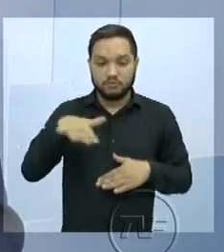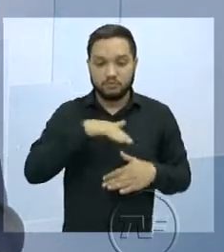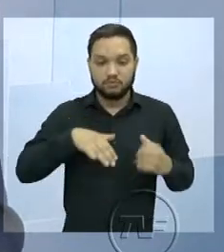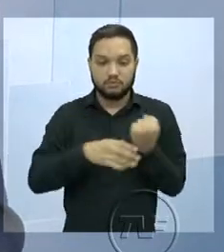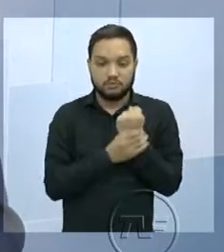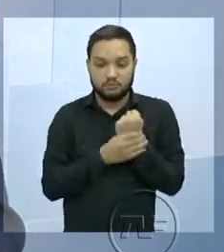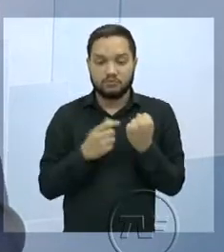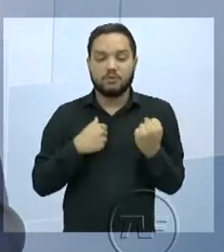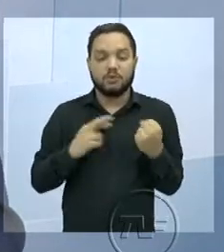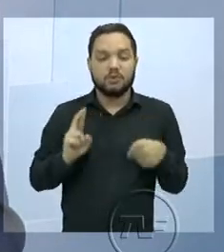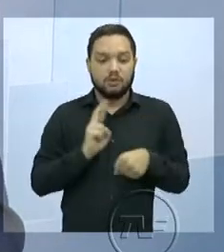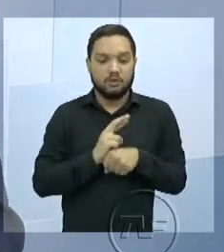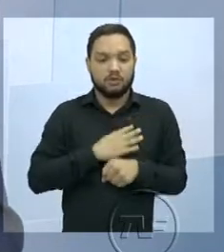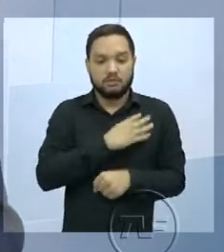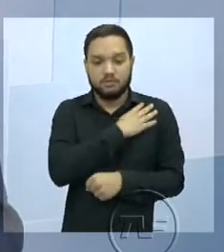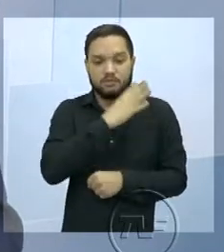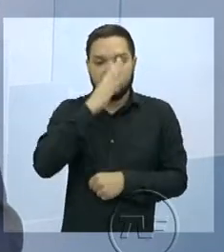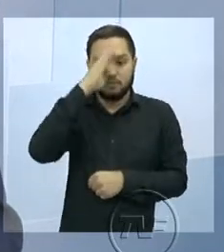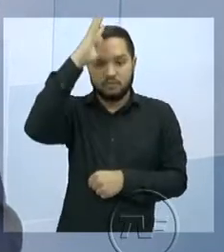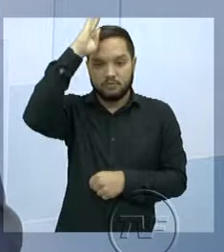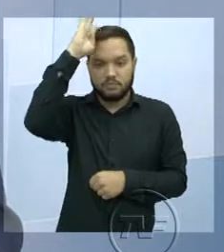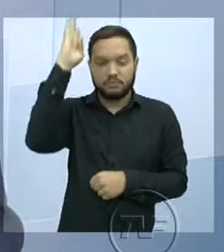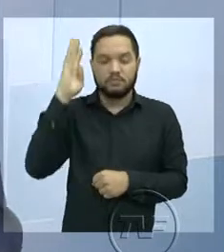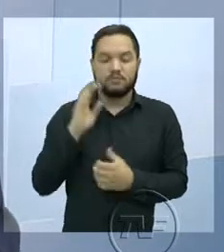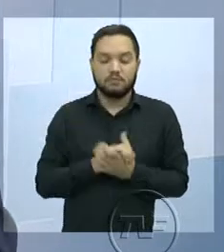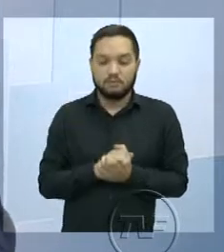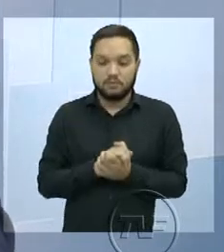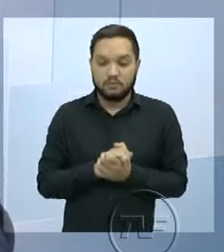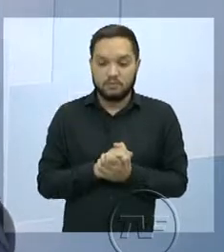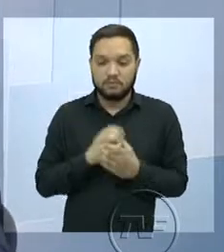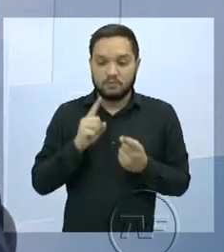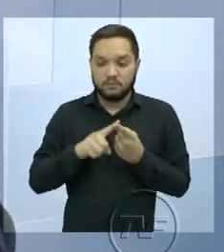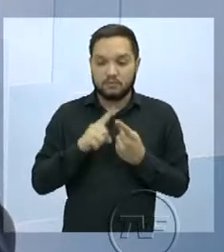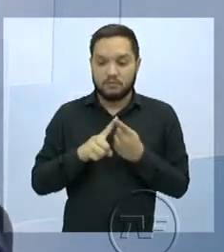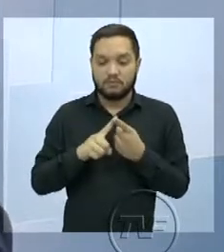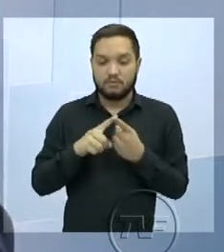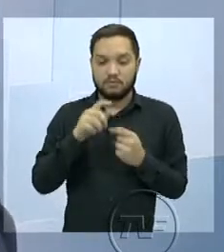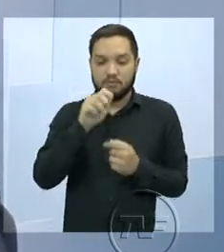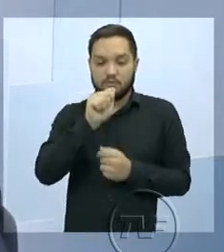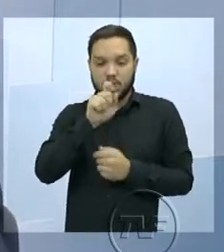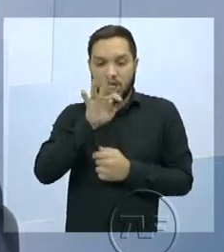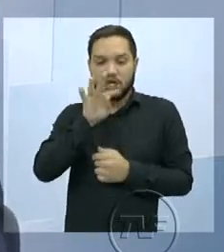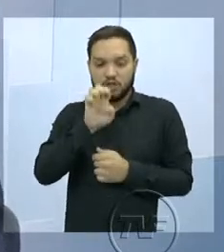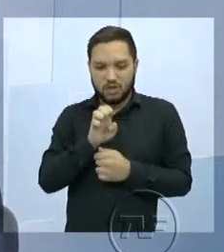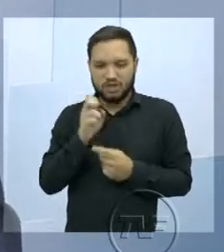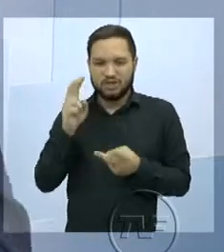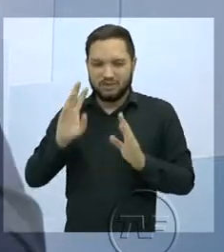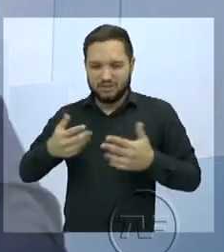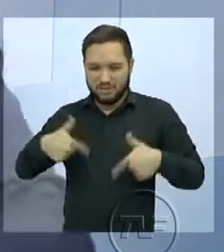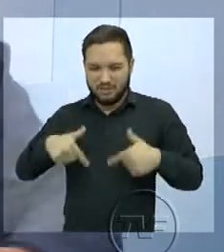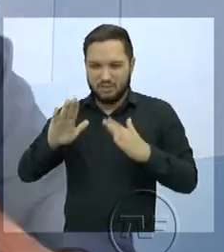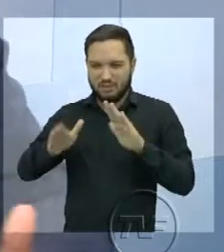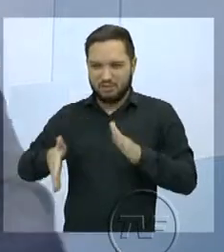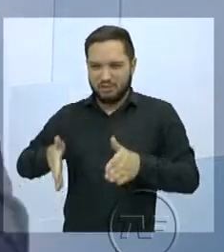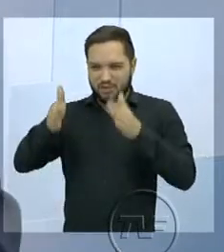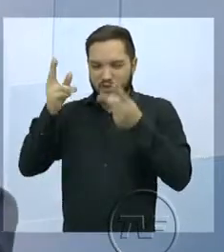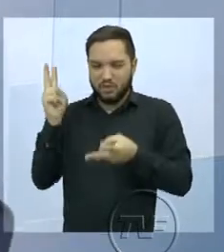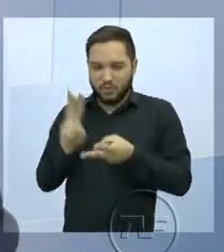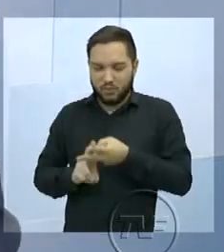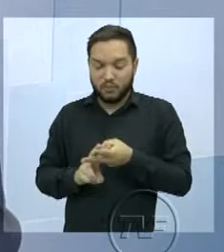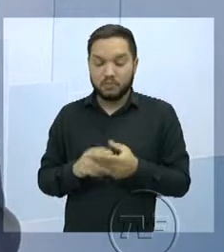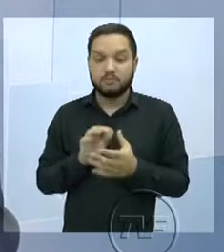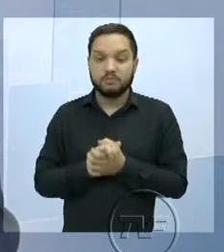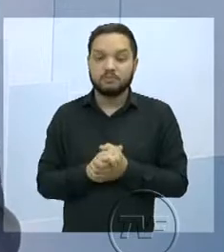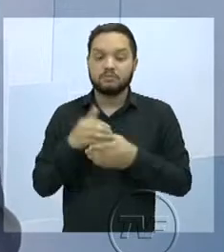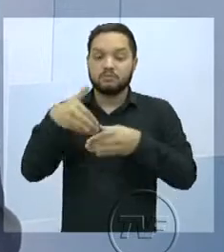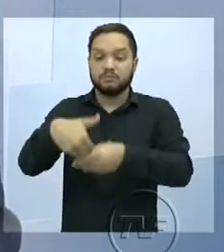representando policiais militares, bombeiros militares, agentes penitenciários, policiais civis, enfim. Então, esse voto ele acabou sendo